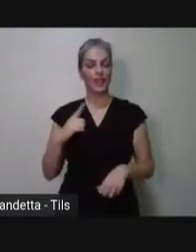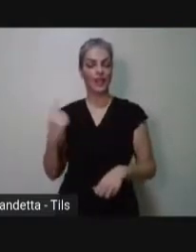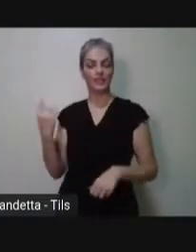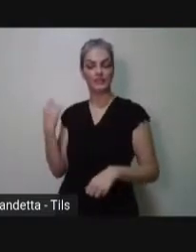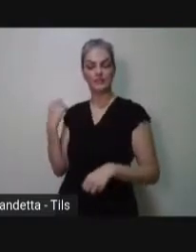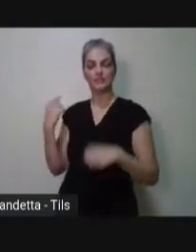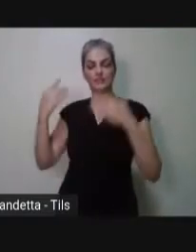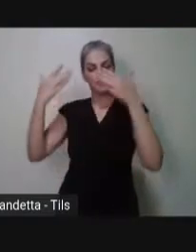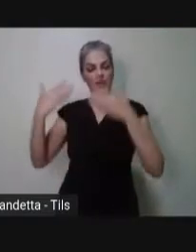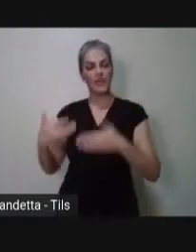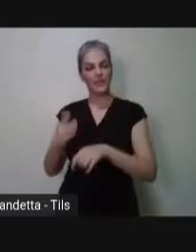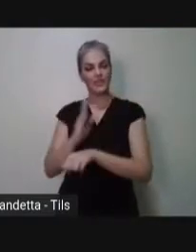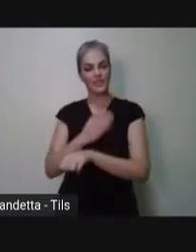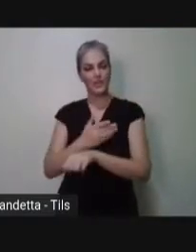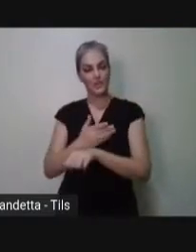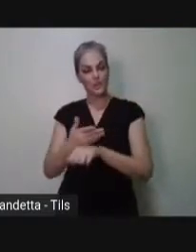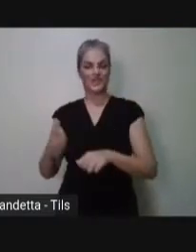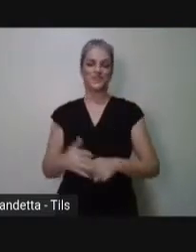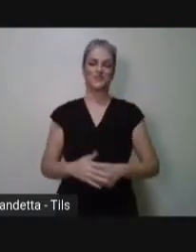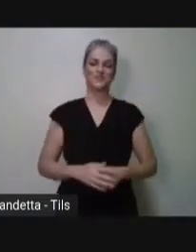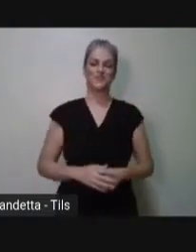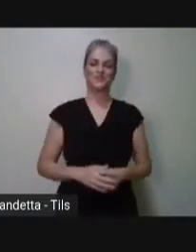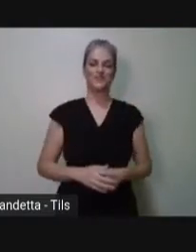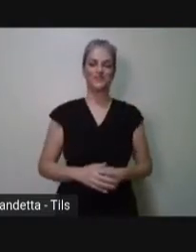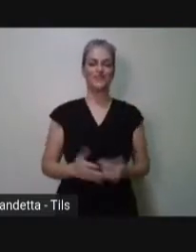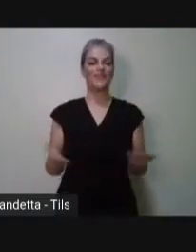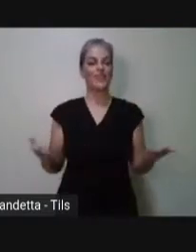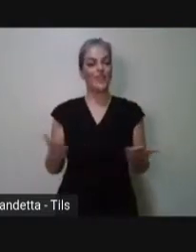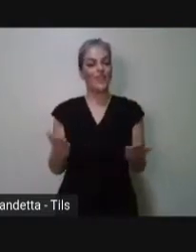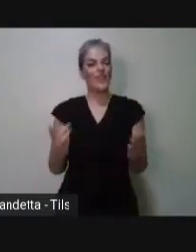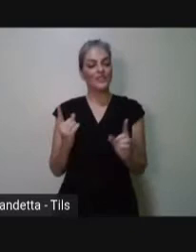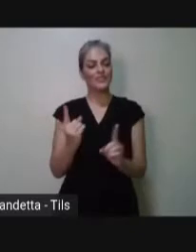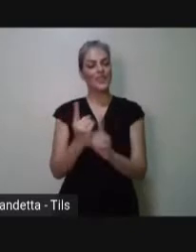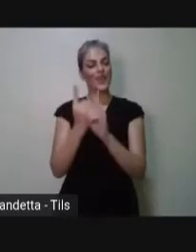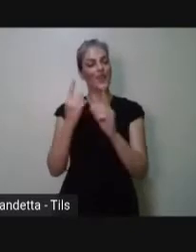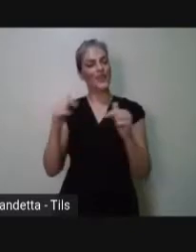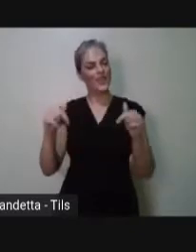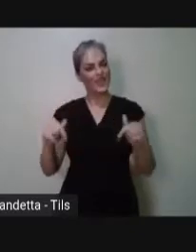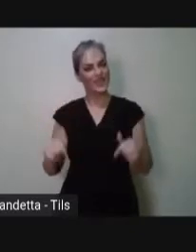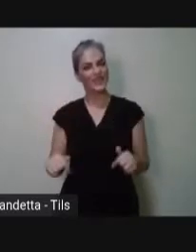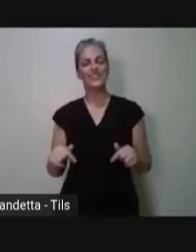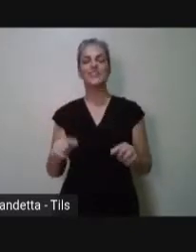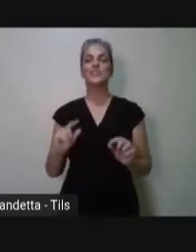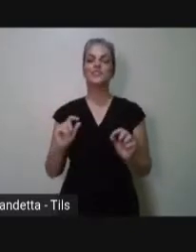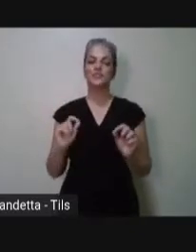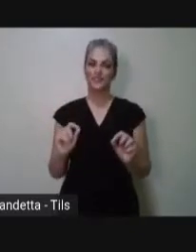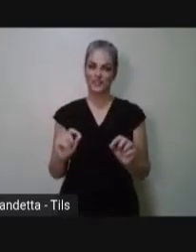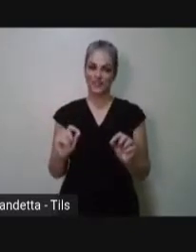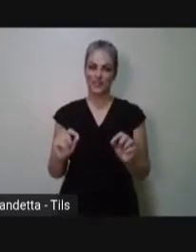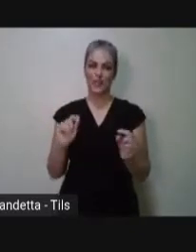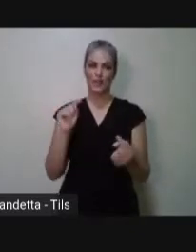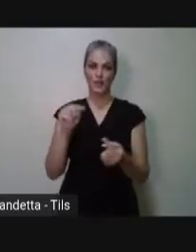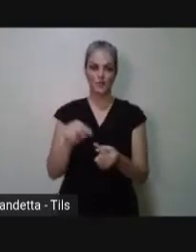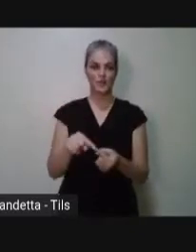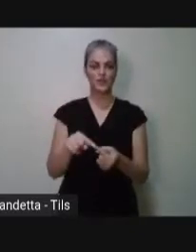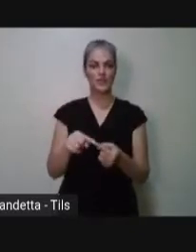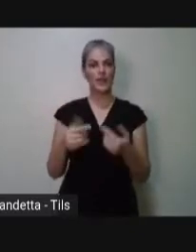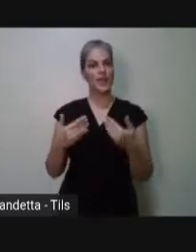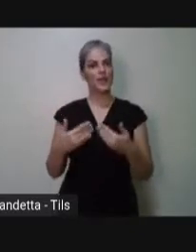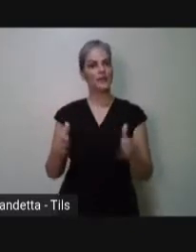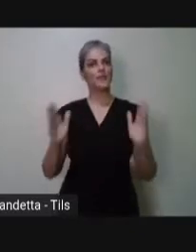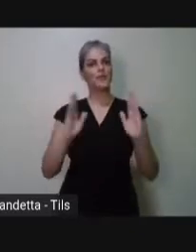branca. Então, hoje nós nos encontramos aqui para a aula de abertura do